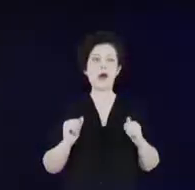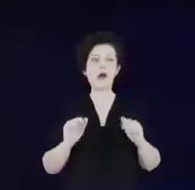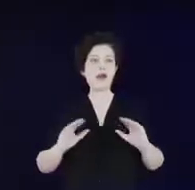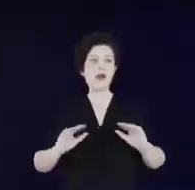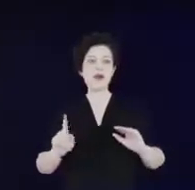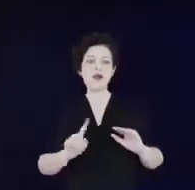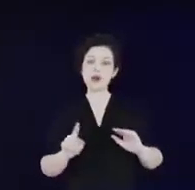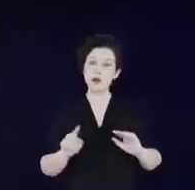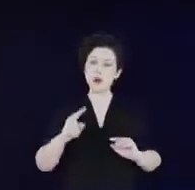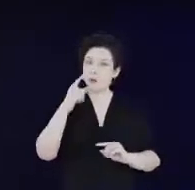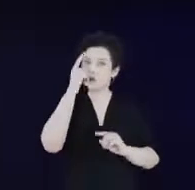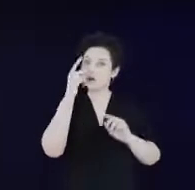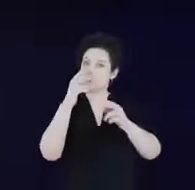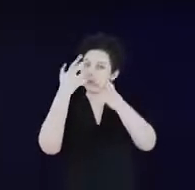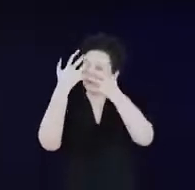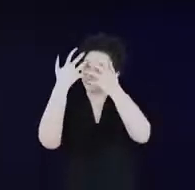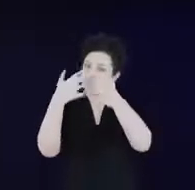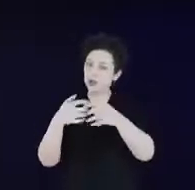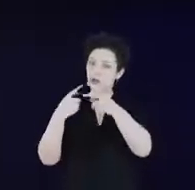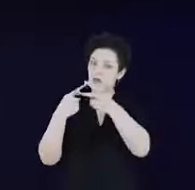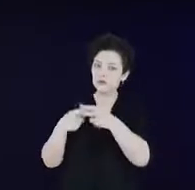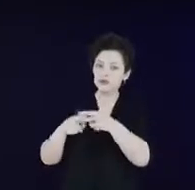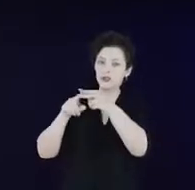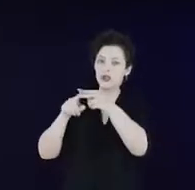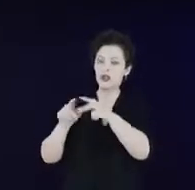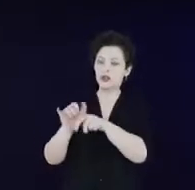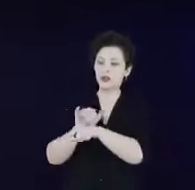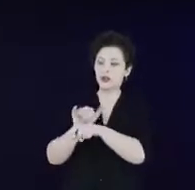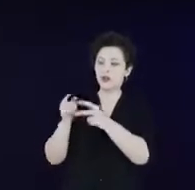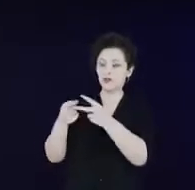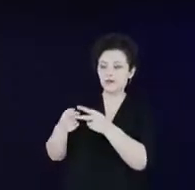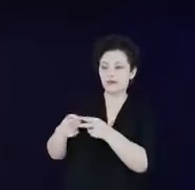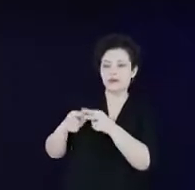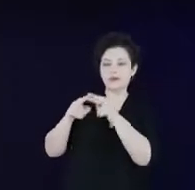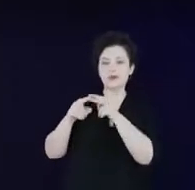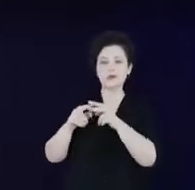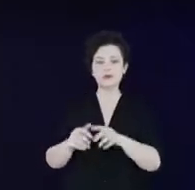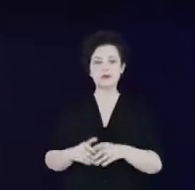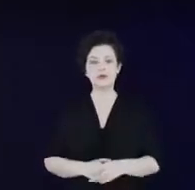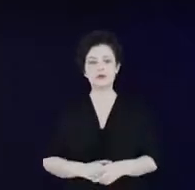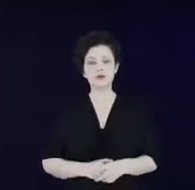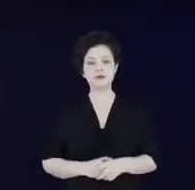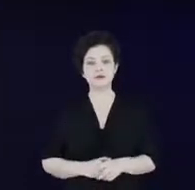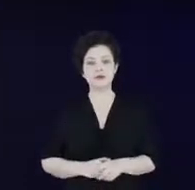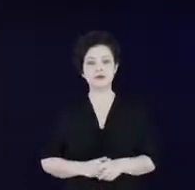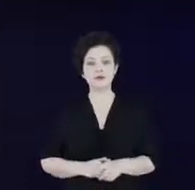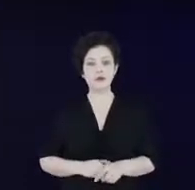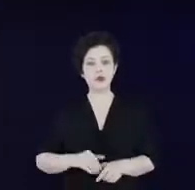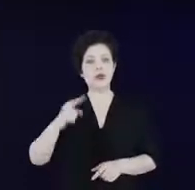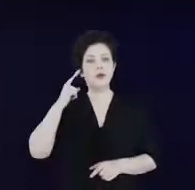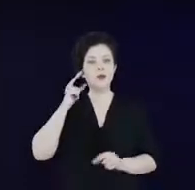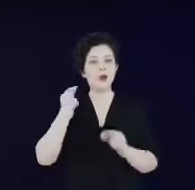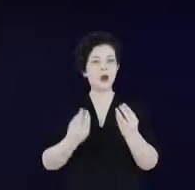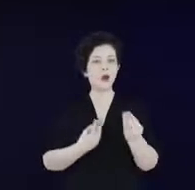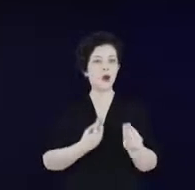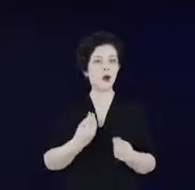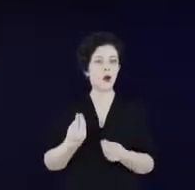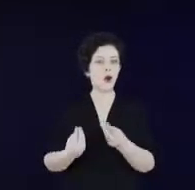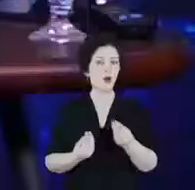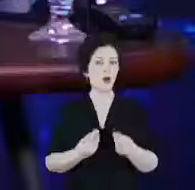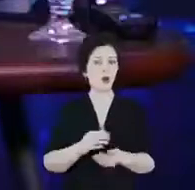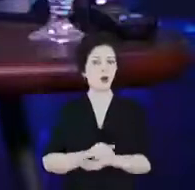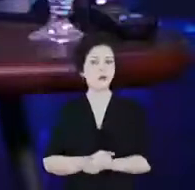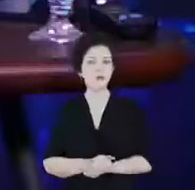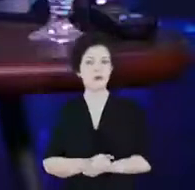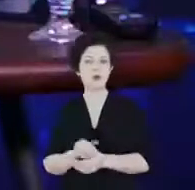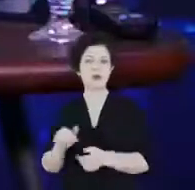repensar toda a nossa estratégia, energética e pensar em como fazer essa